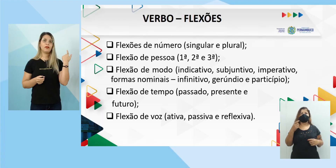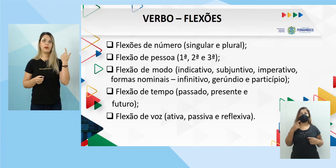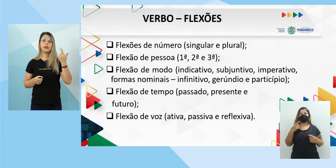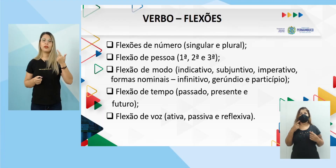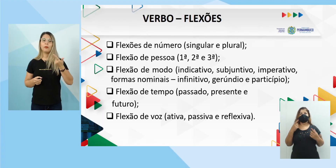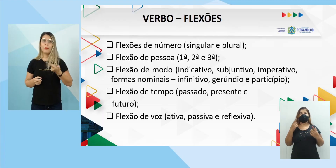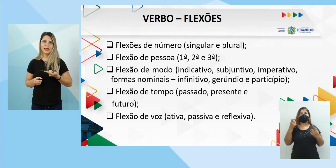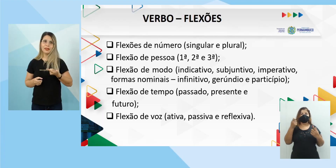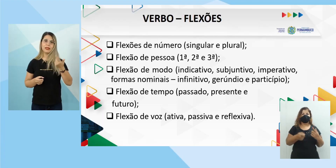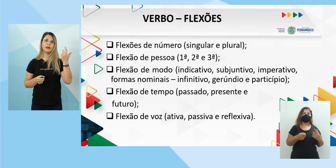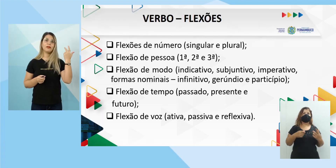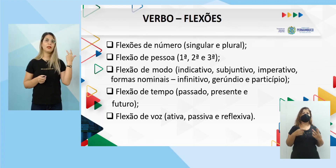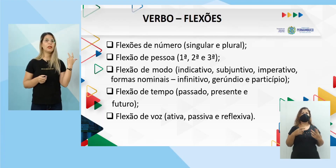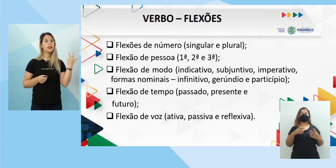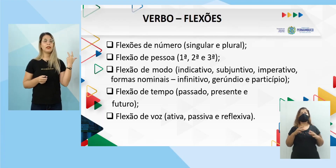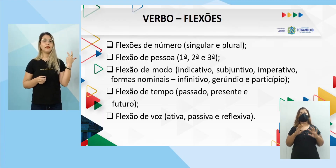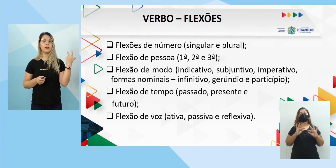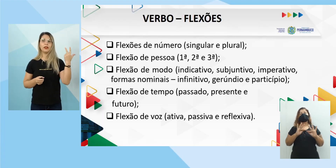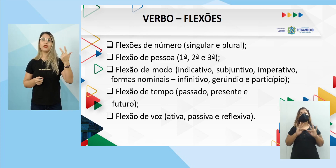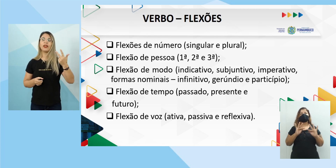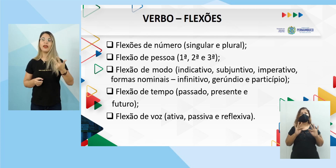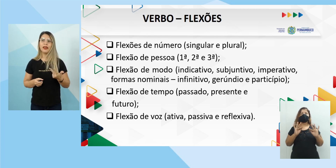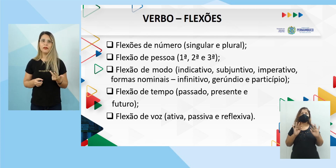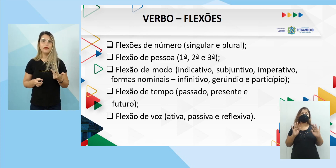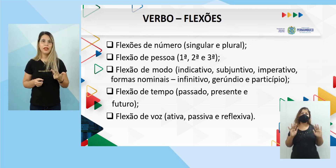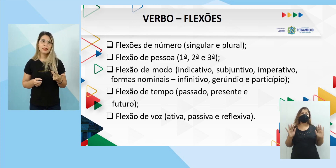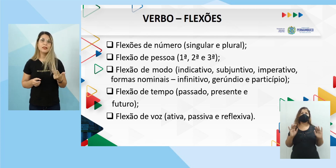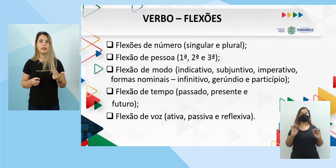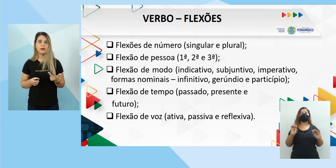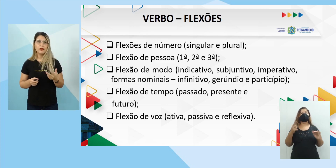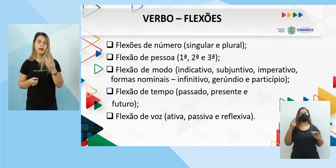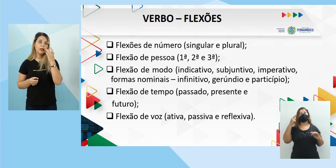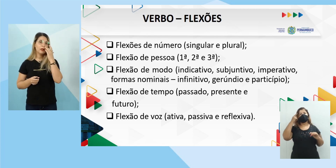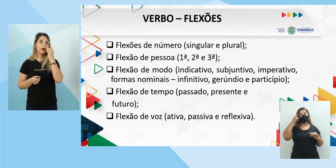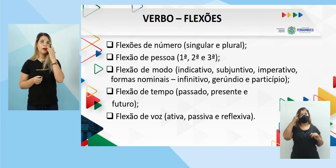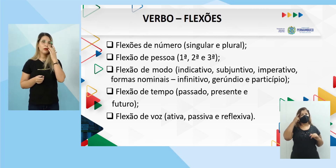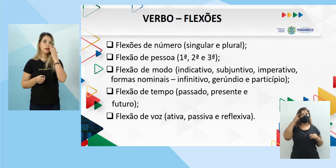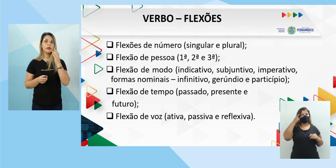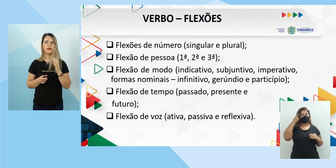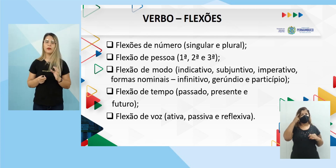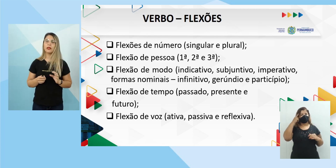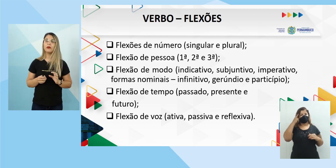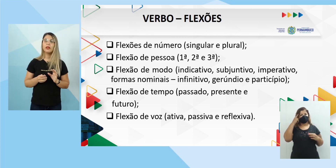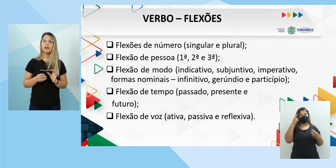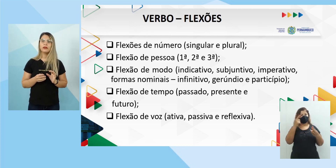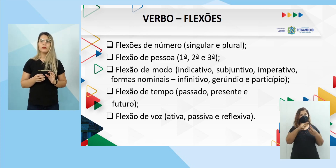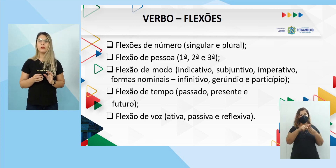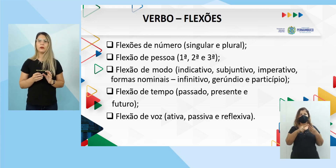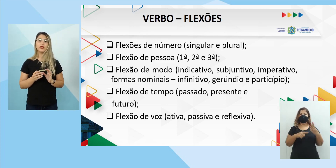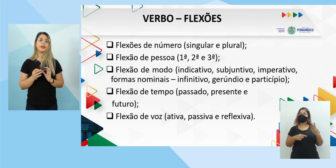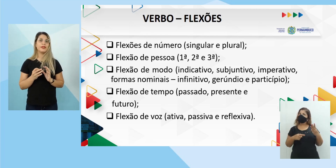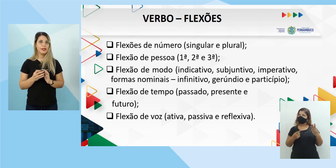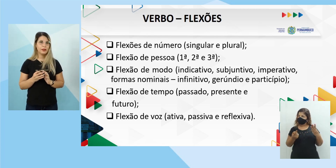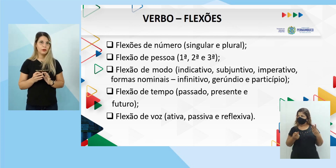a voz passiva e a voz reflexiva. Nossa, professora, quanto nome esquisito.